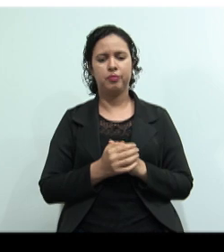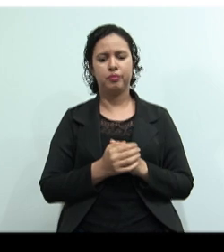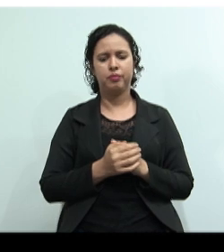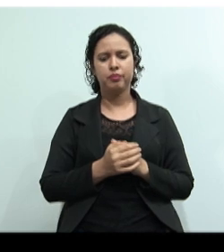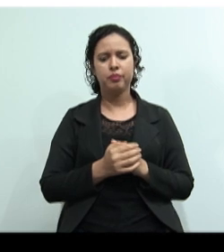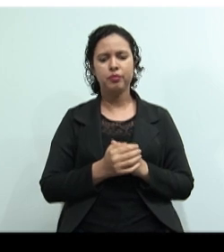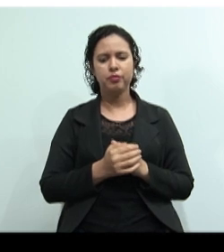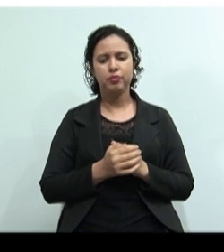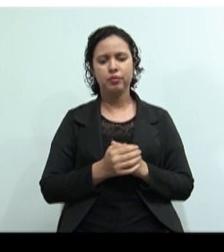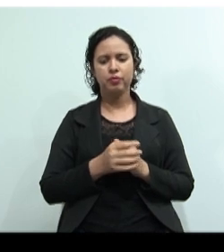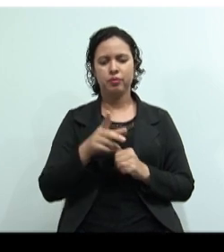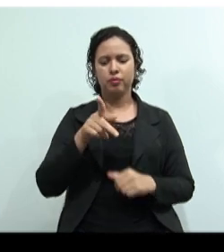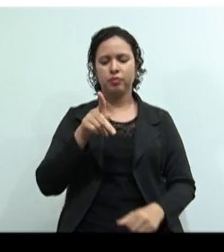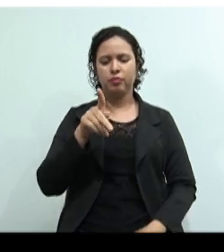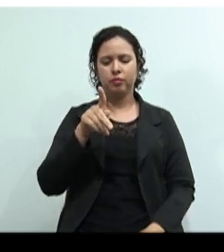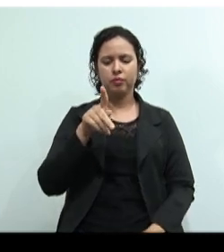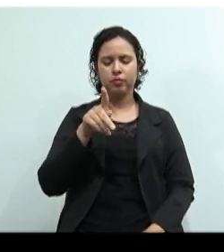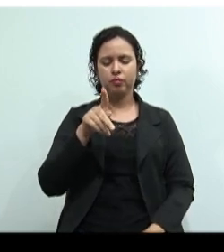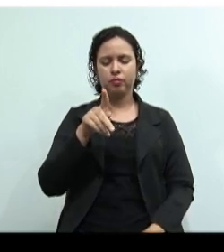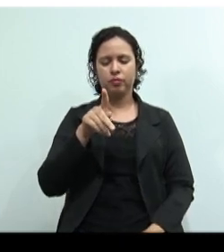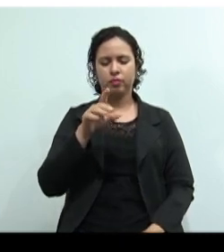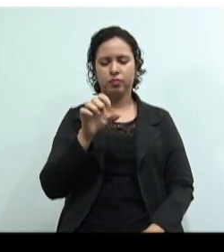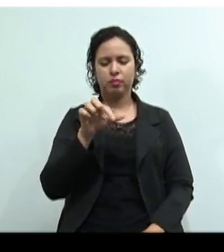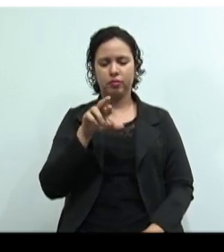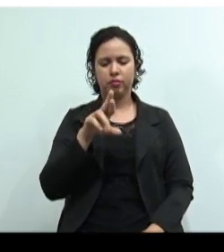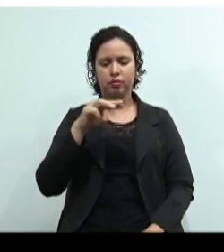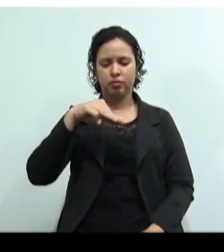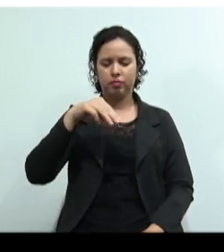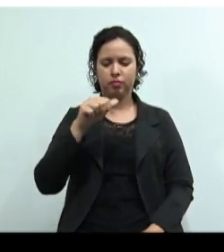o permanente e o periódico.